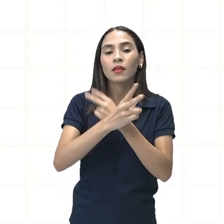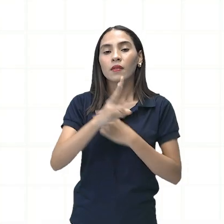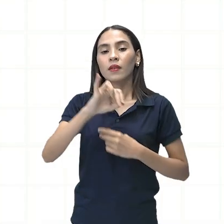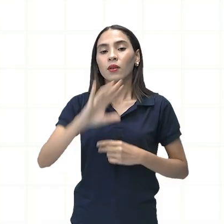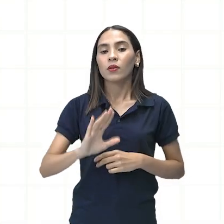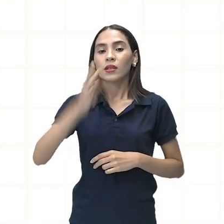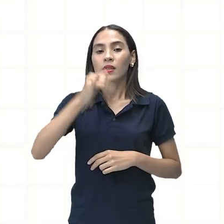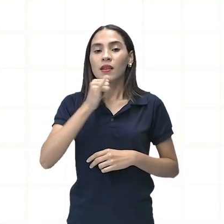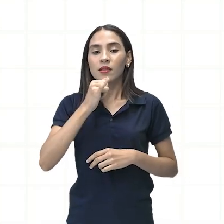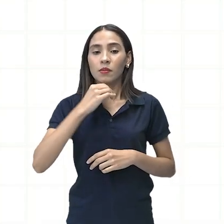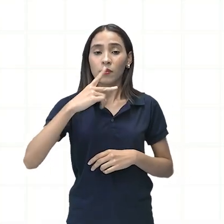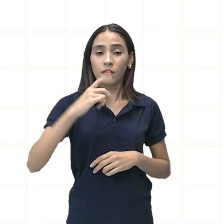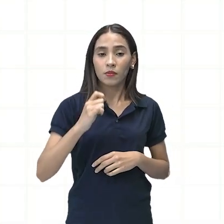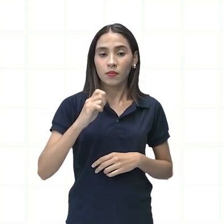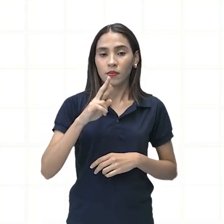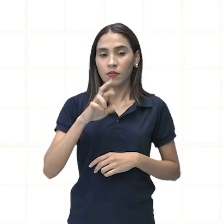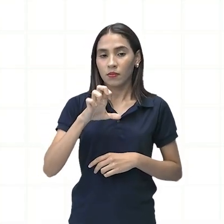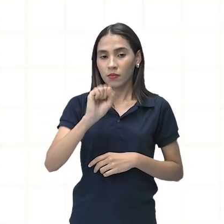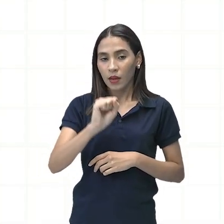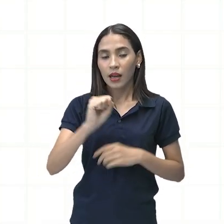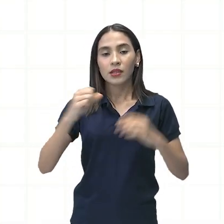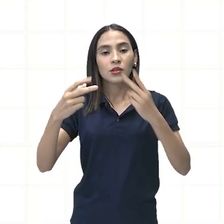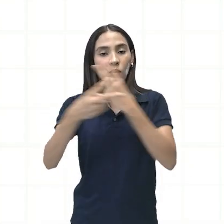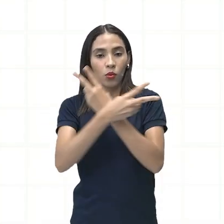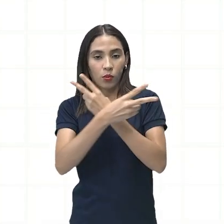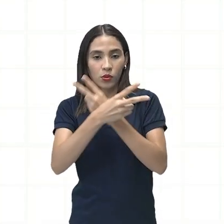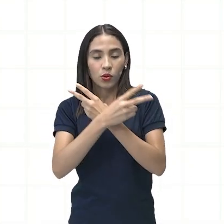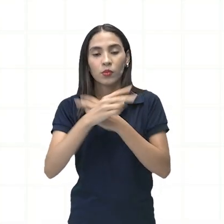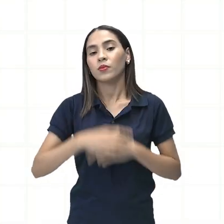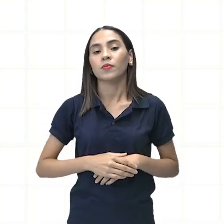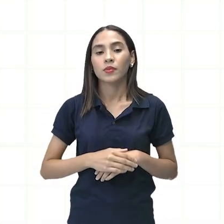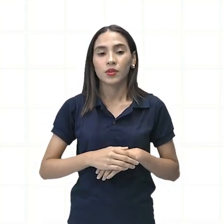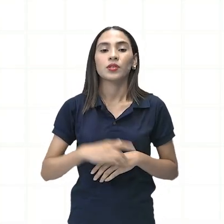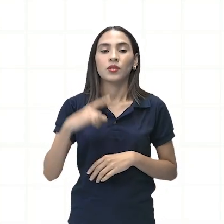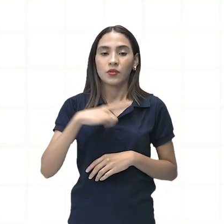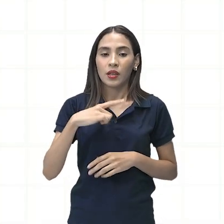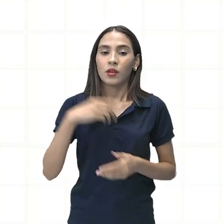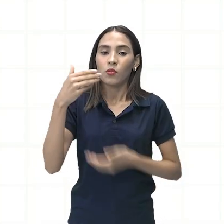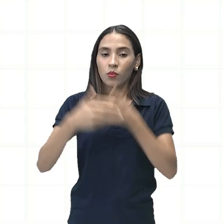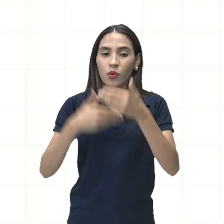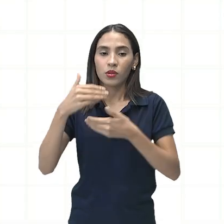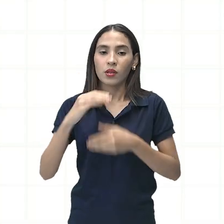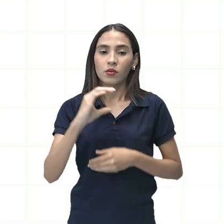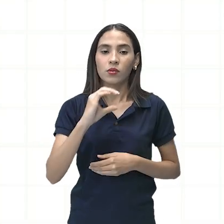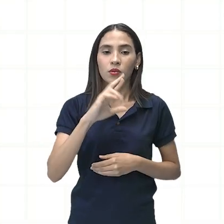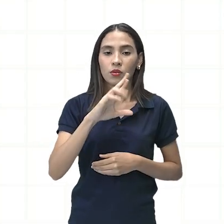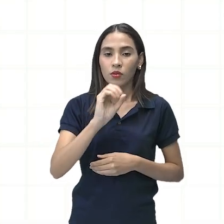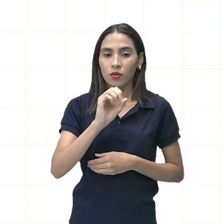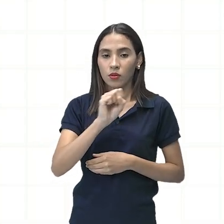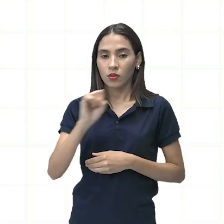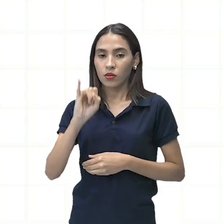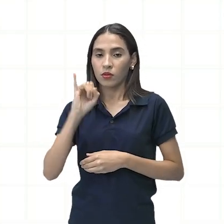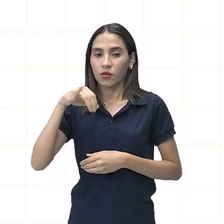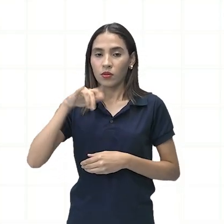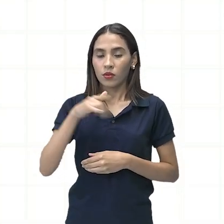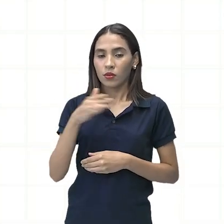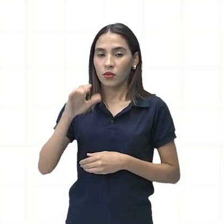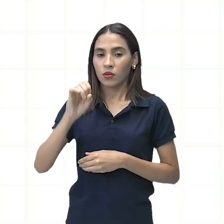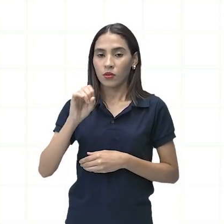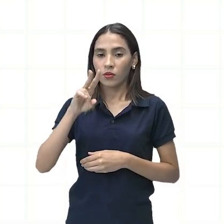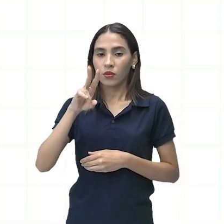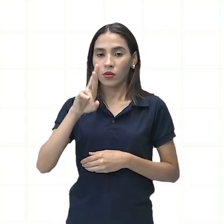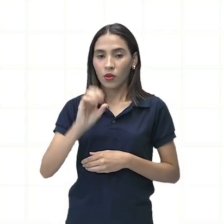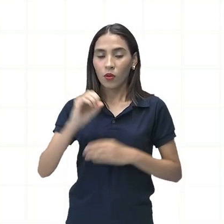quando os pares de cromossomos homólogos, que já passaram pelo crossing over, se alinham no centro da célula de